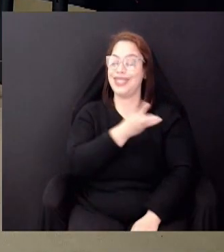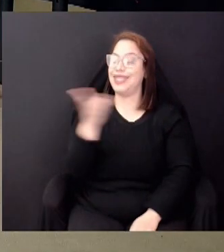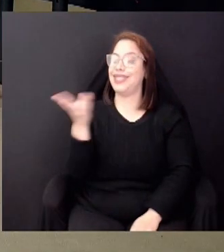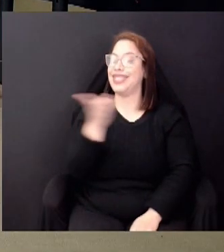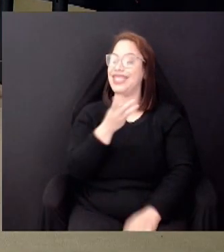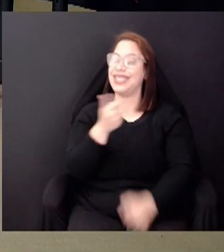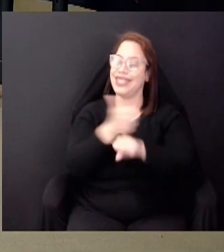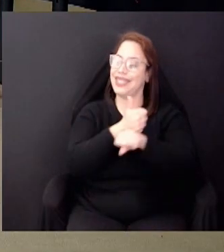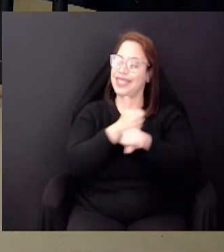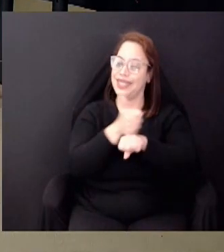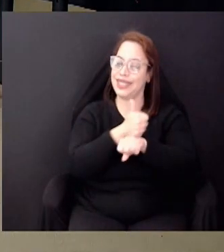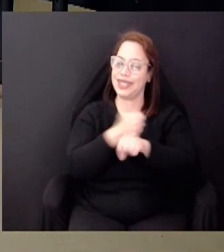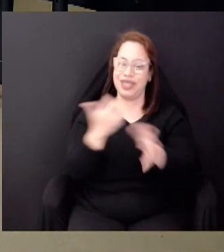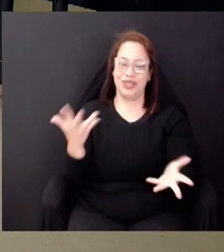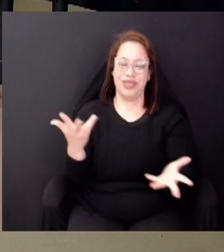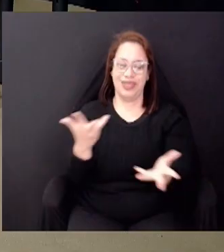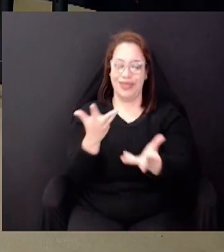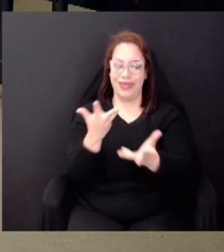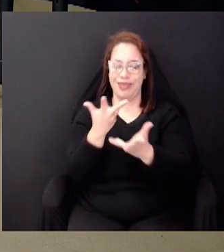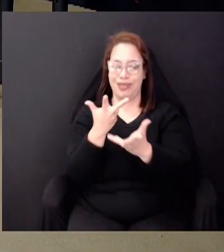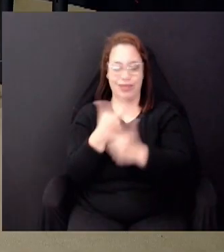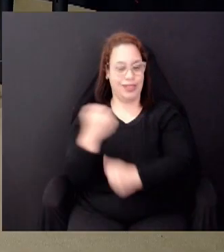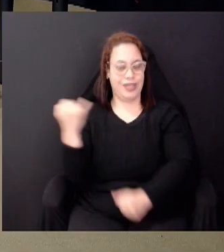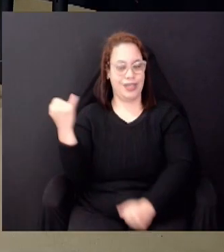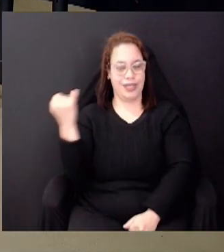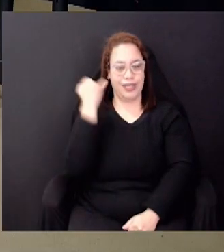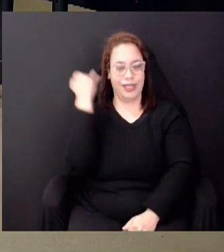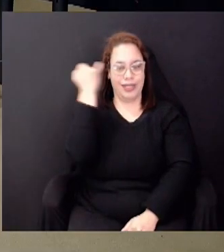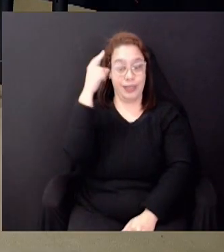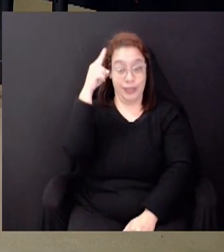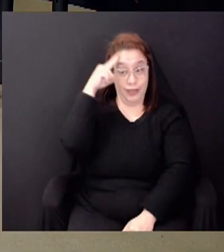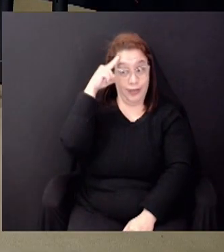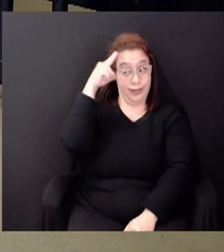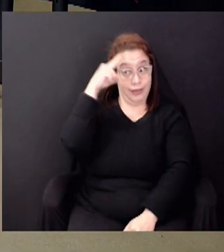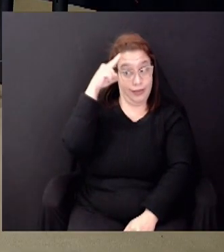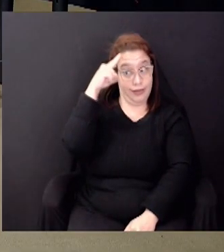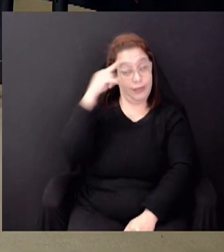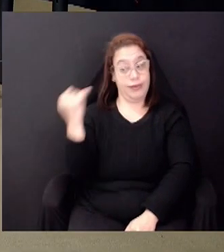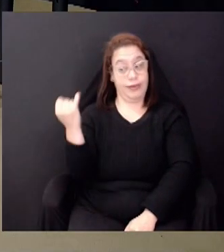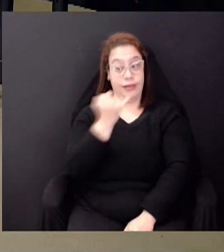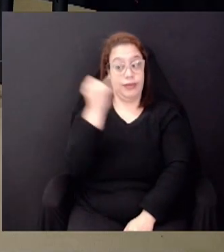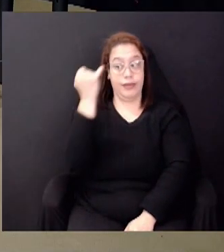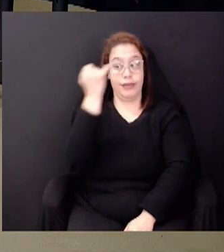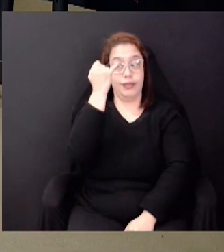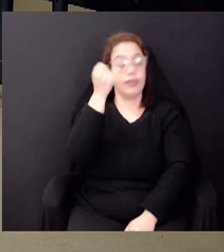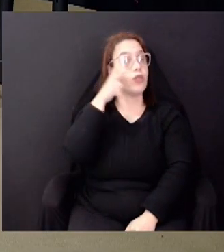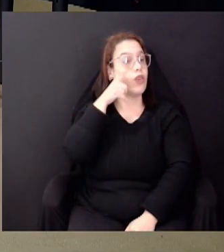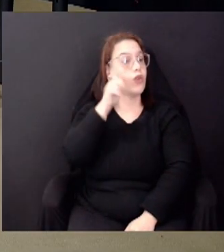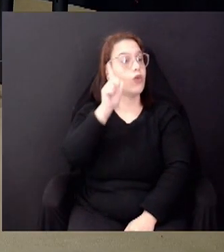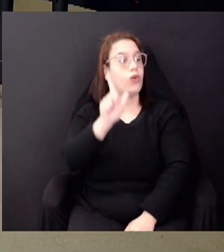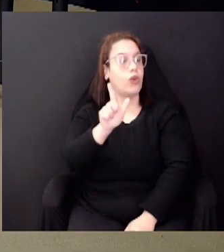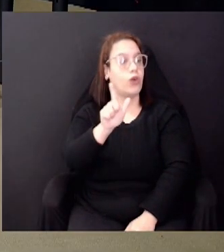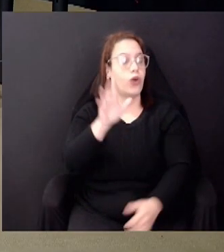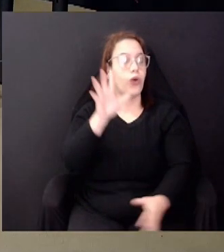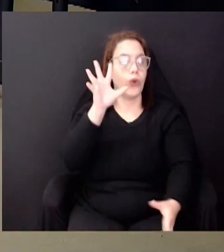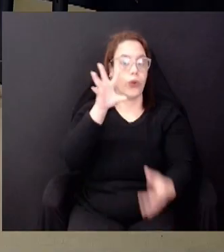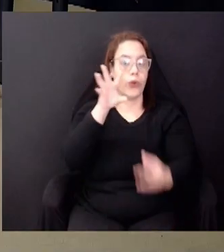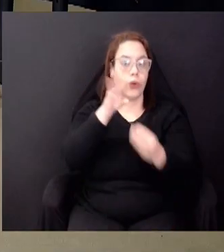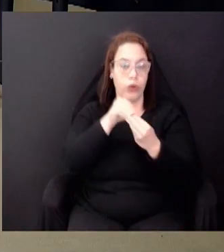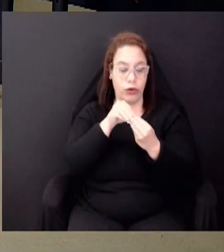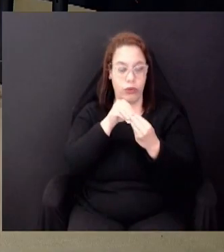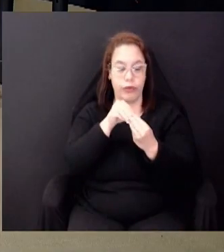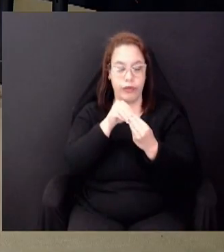profissionais maravilhosas, tão importantes para o nosso dia a dia, tão importantes para a gente conseguir concluir, né, o nosso